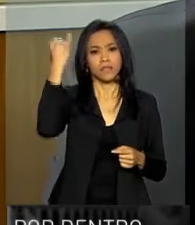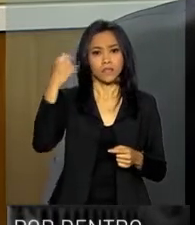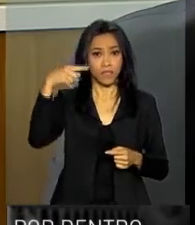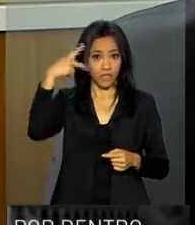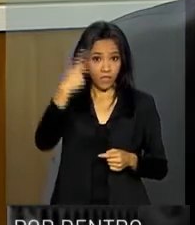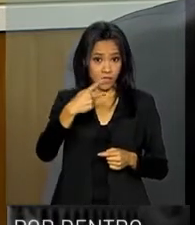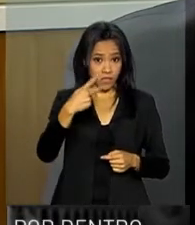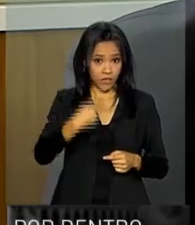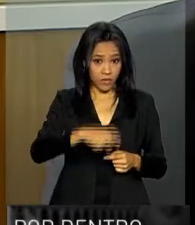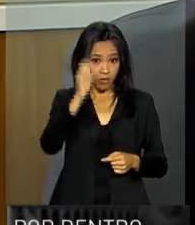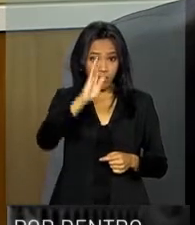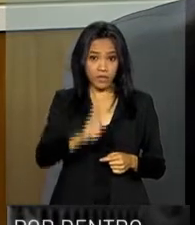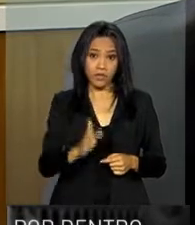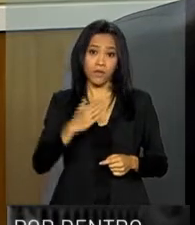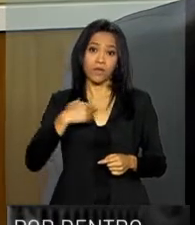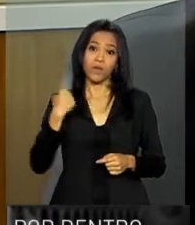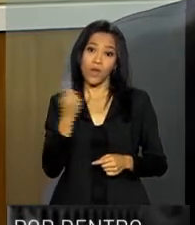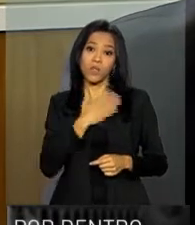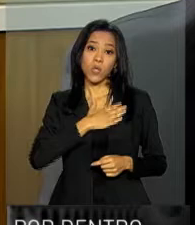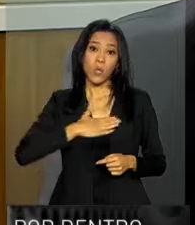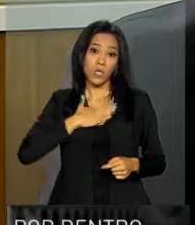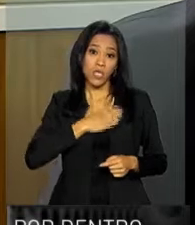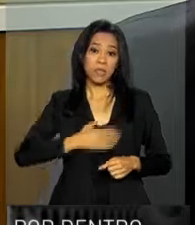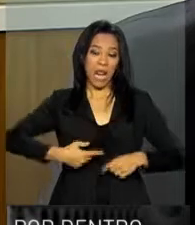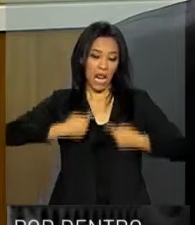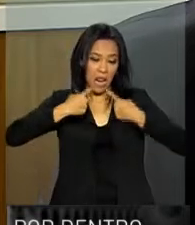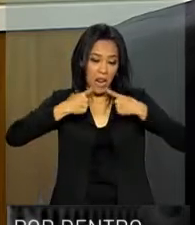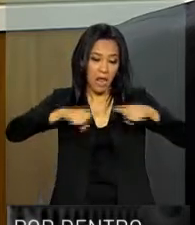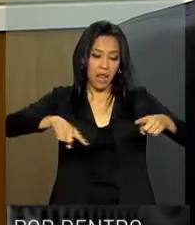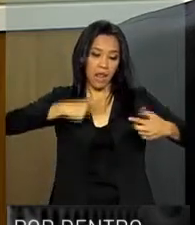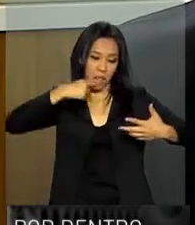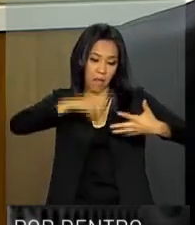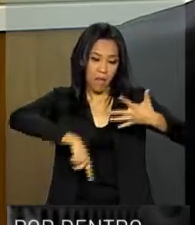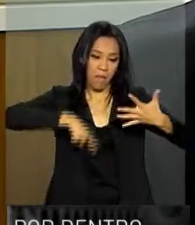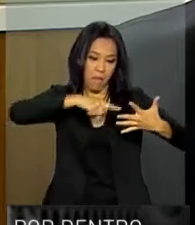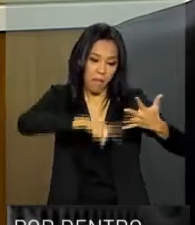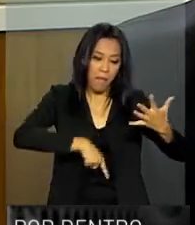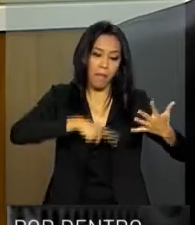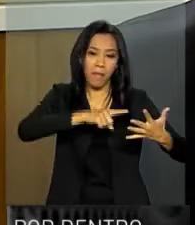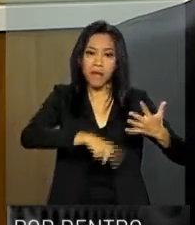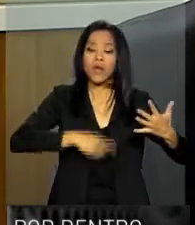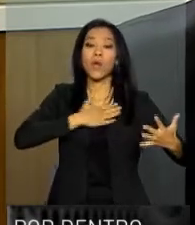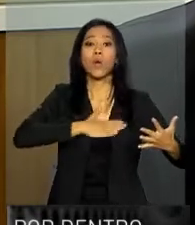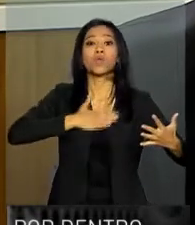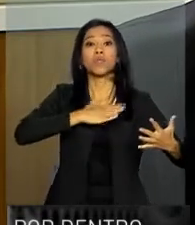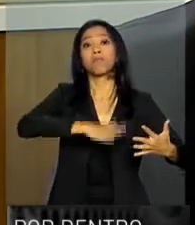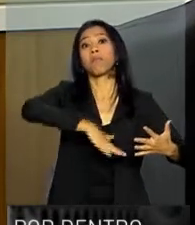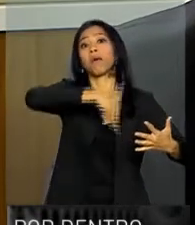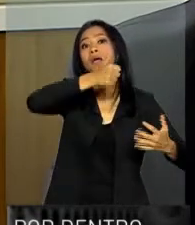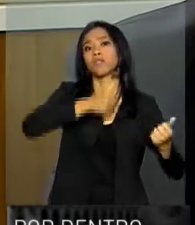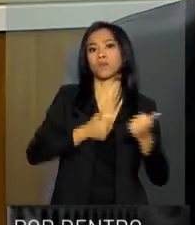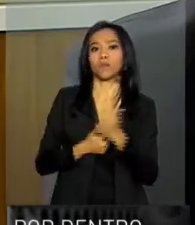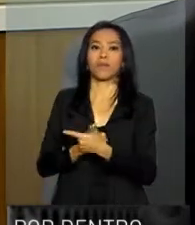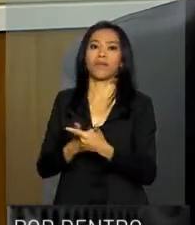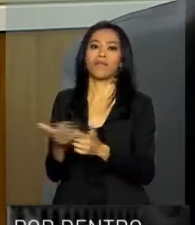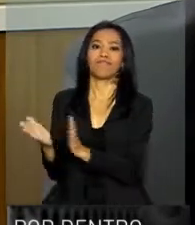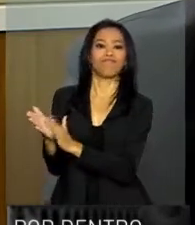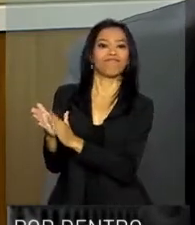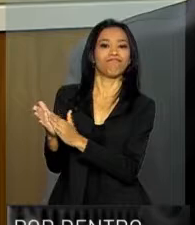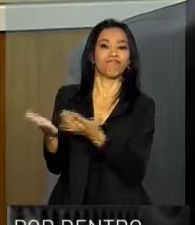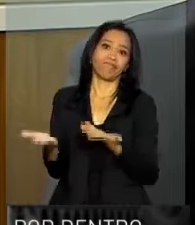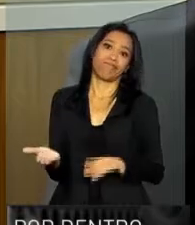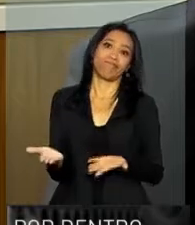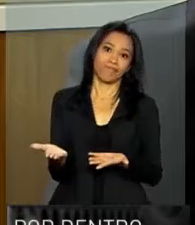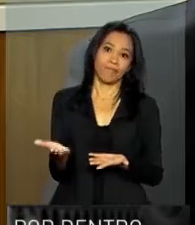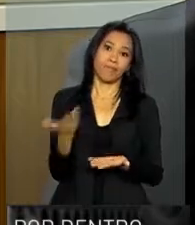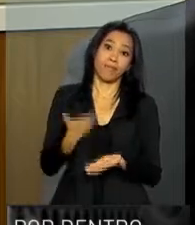no brasil nós gostamos muito mais da crítica do que o elogio o time nesse momento nós estamos vivendo e perdemos a referência do que é um bom trabalho antes de falar